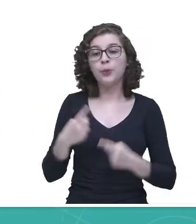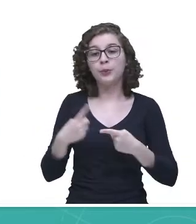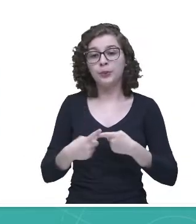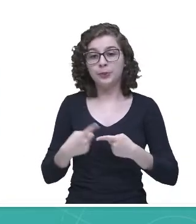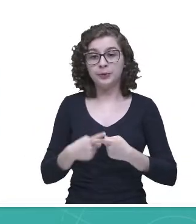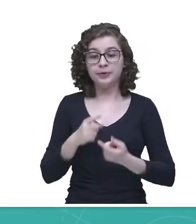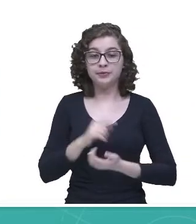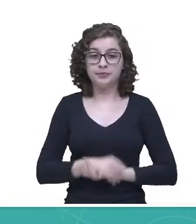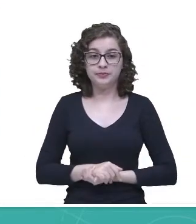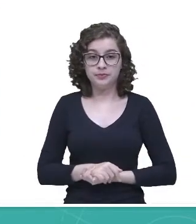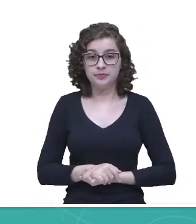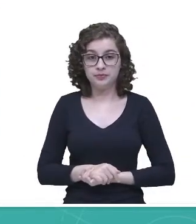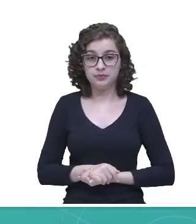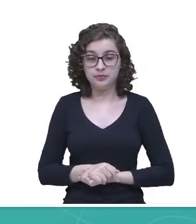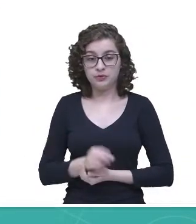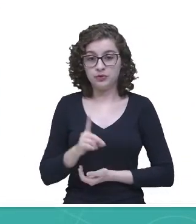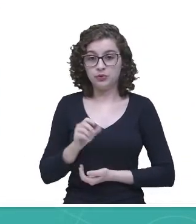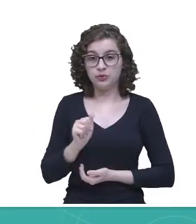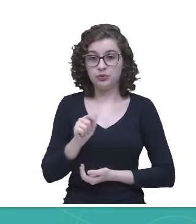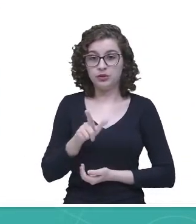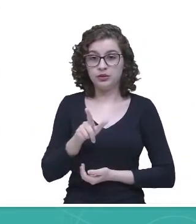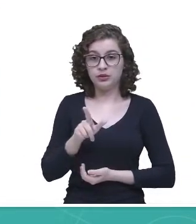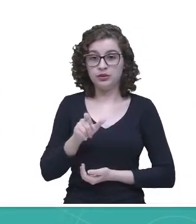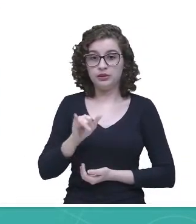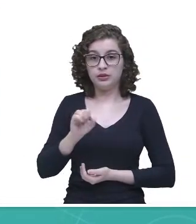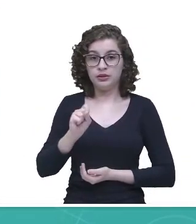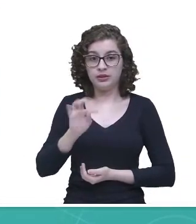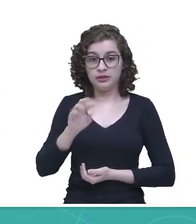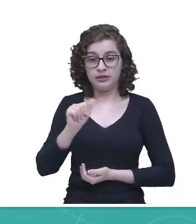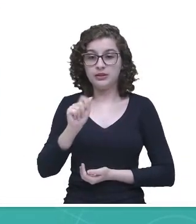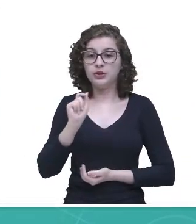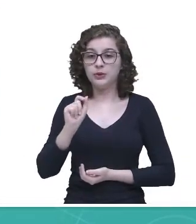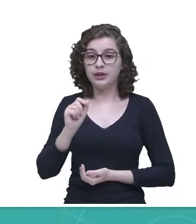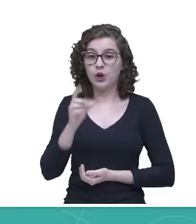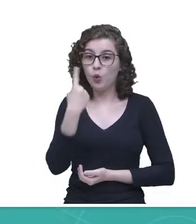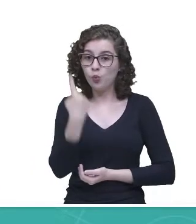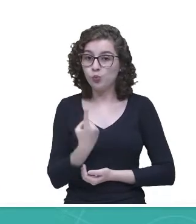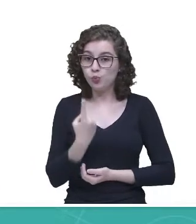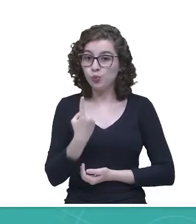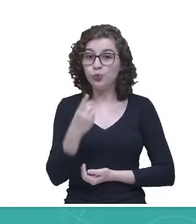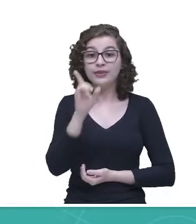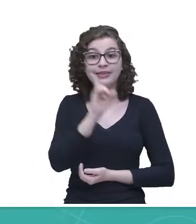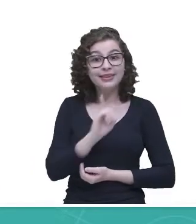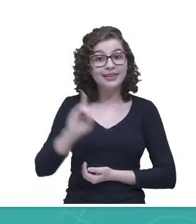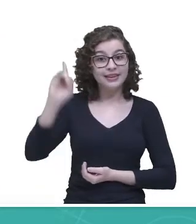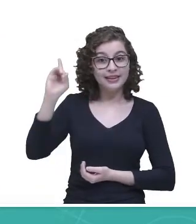comigo, a religião dualista é monoteísta.